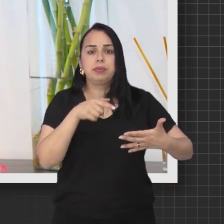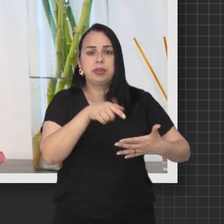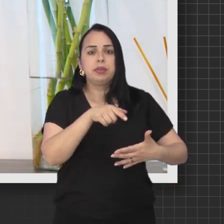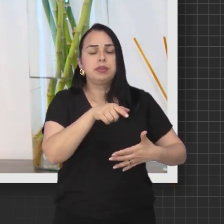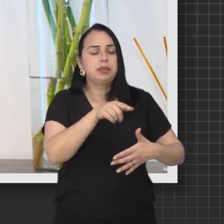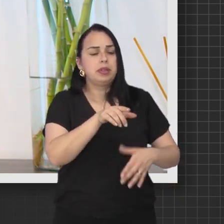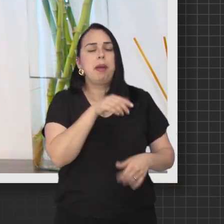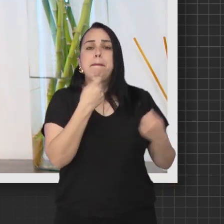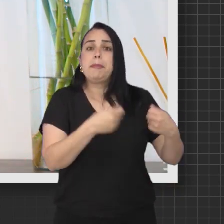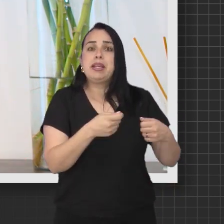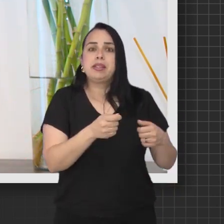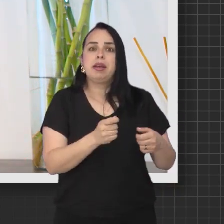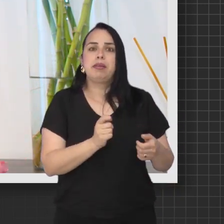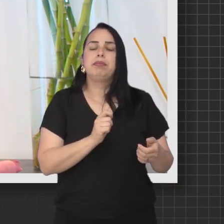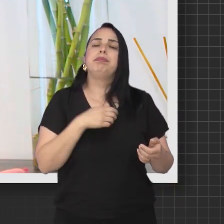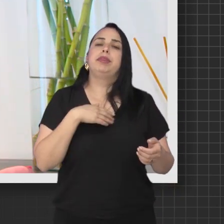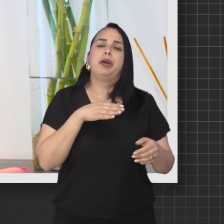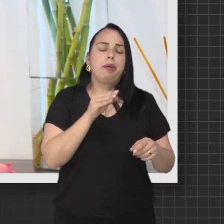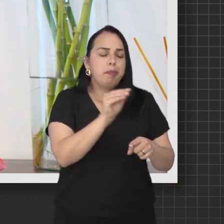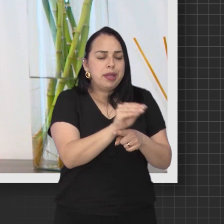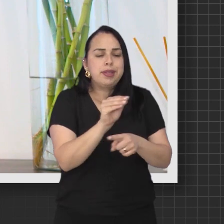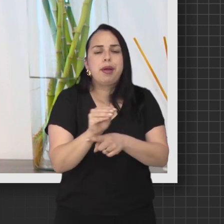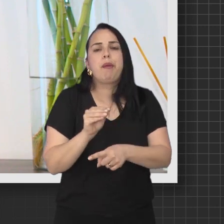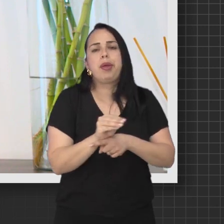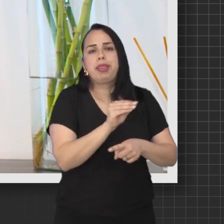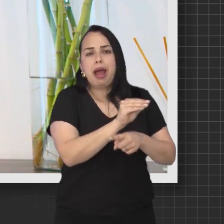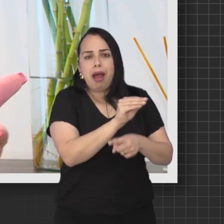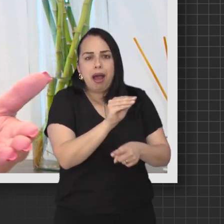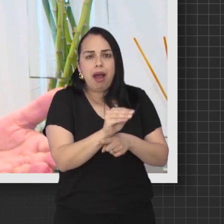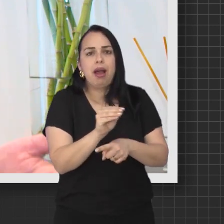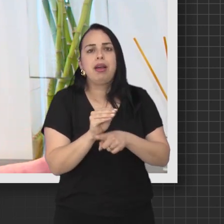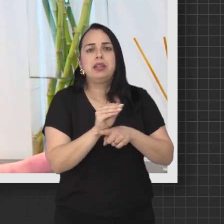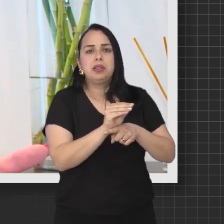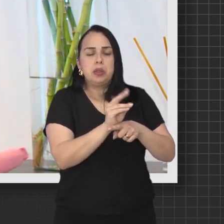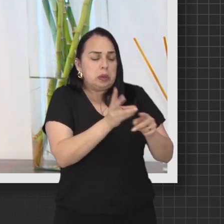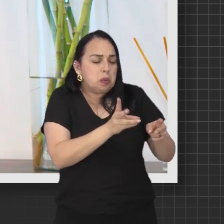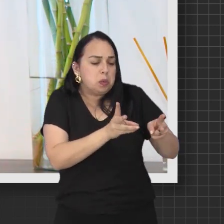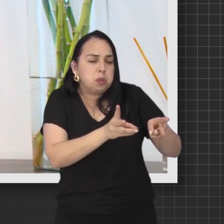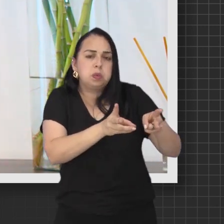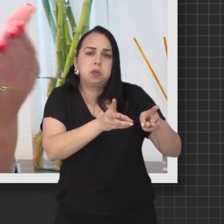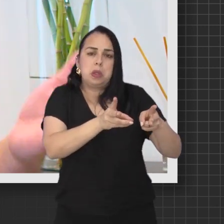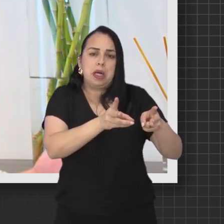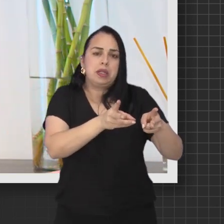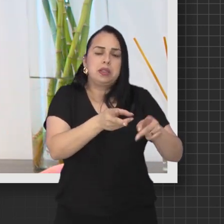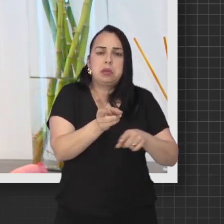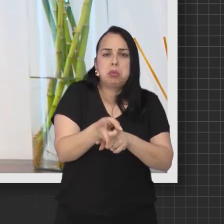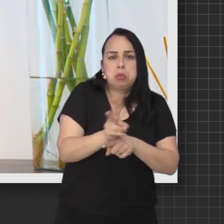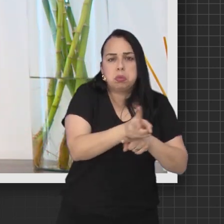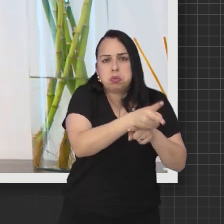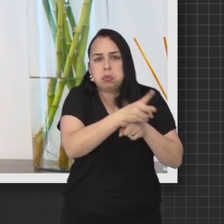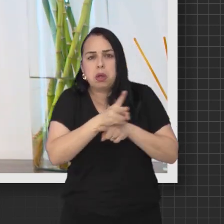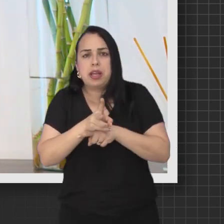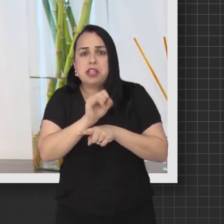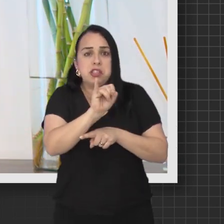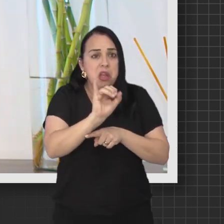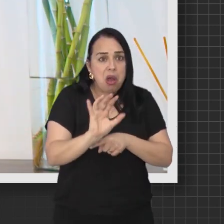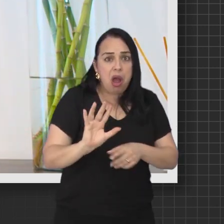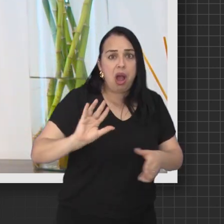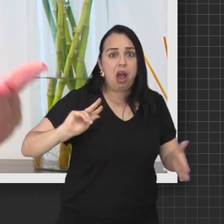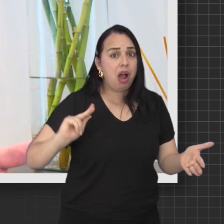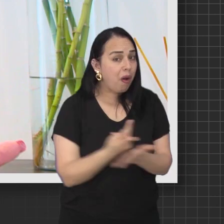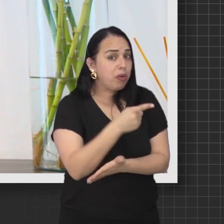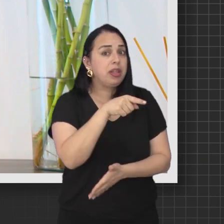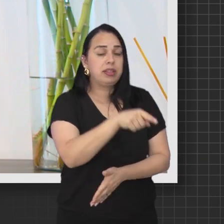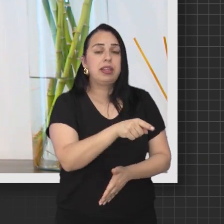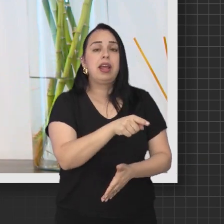o estacionamento ele preza ali pelo bom estado de conservação do veículo, eventuais danos ao veículo, ele